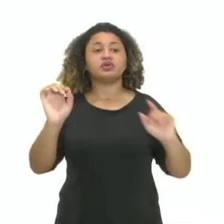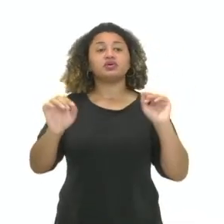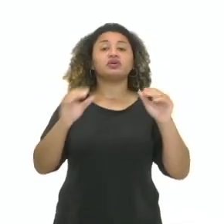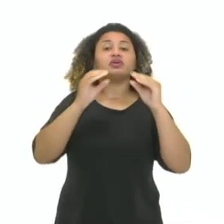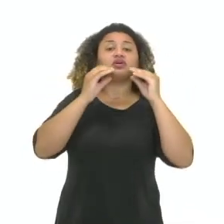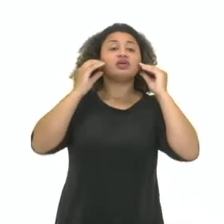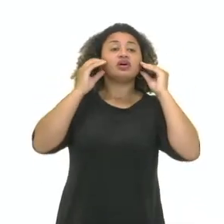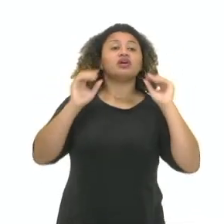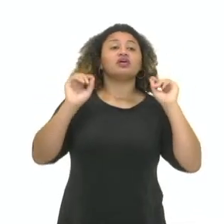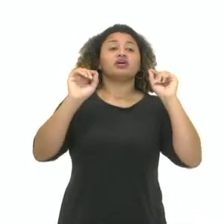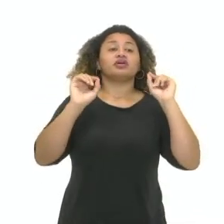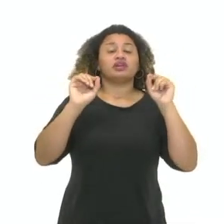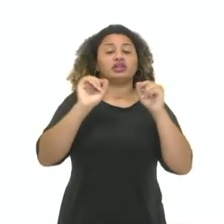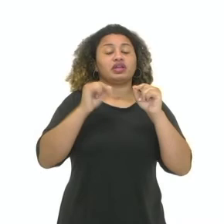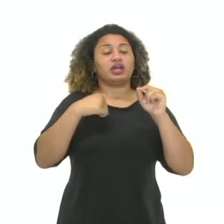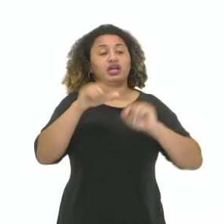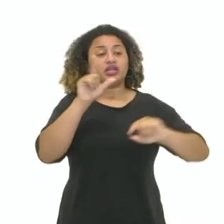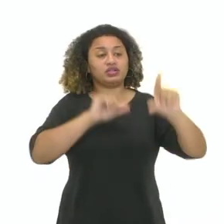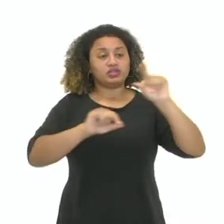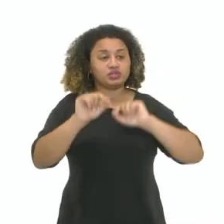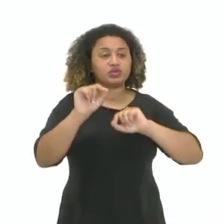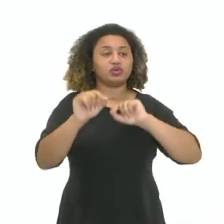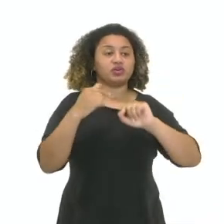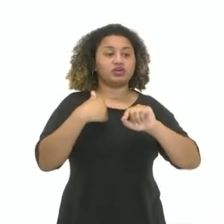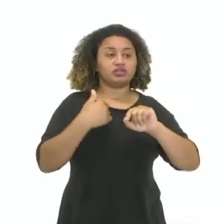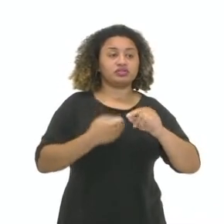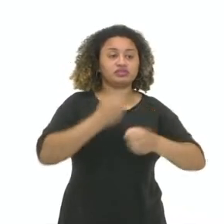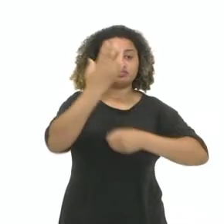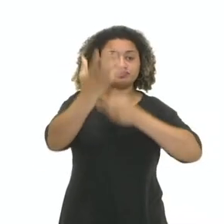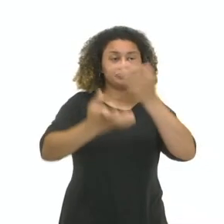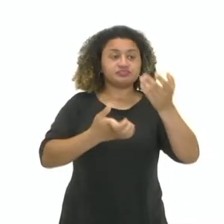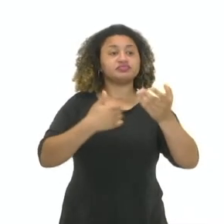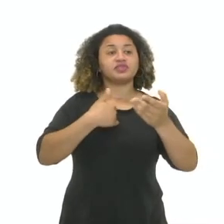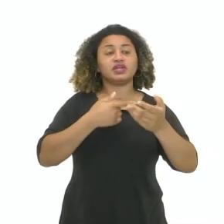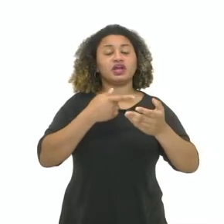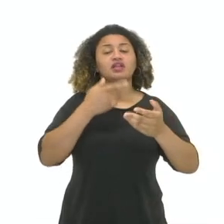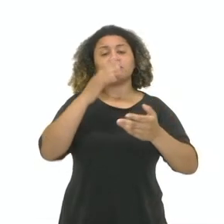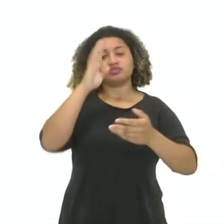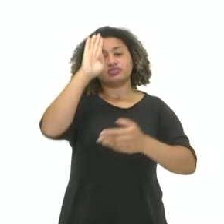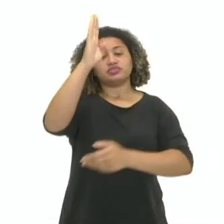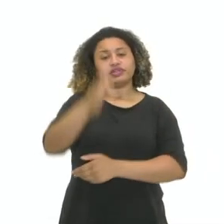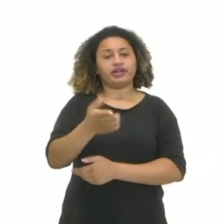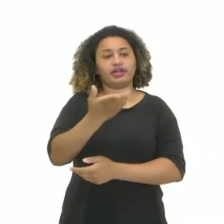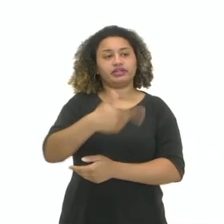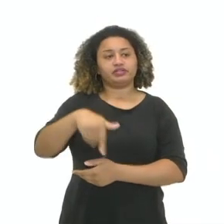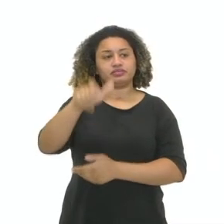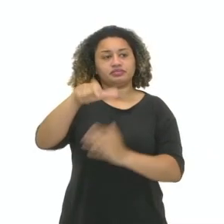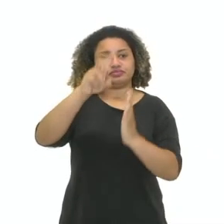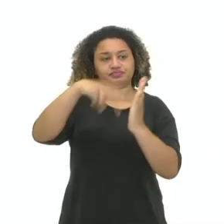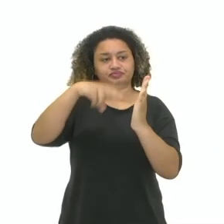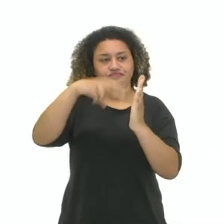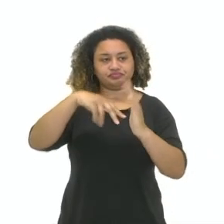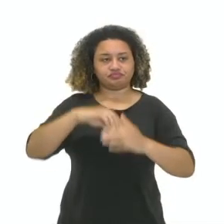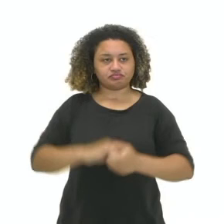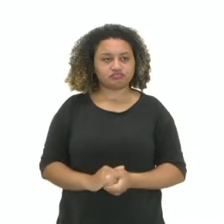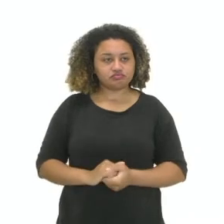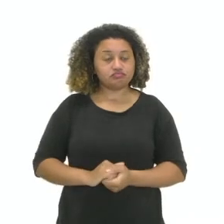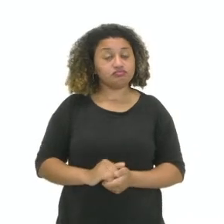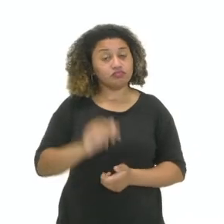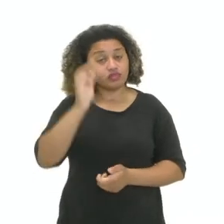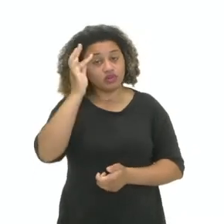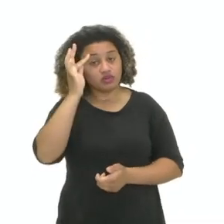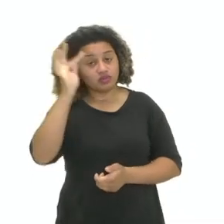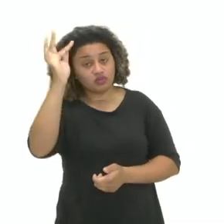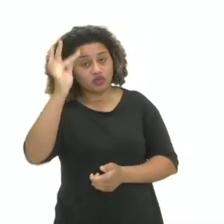Ele opta pela interlocução, na qual fala diretamente com o leitor. Filosofia e ciência, então,